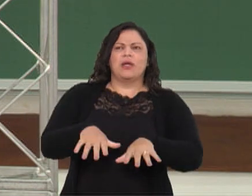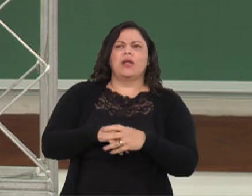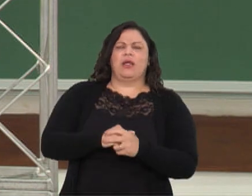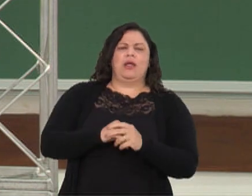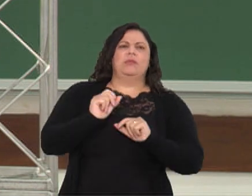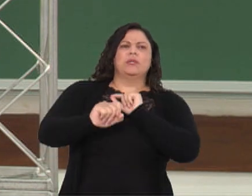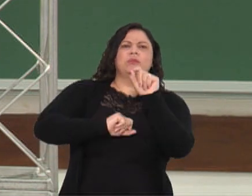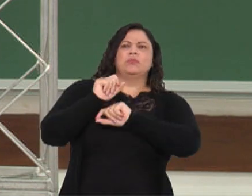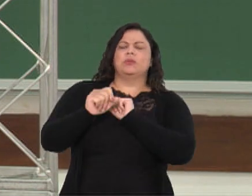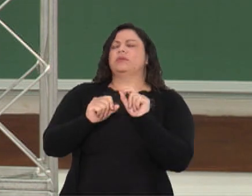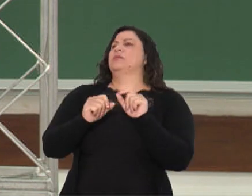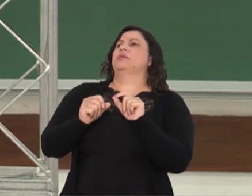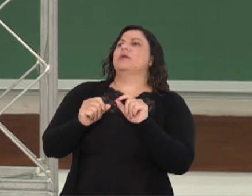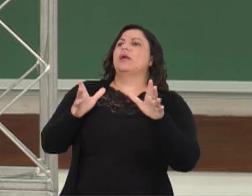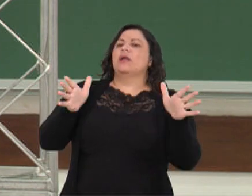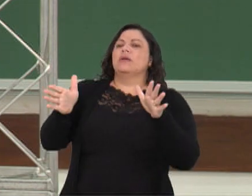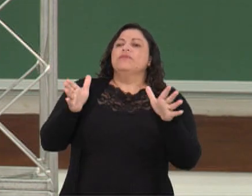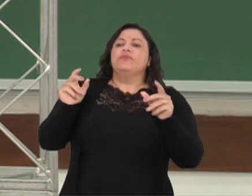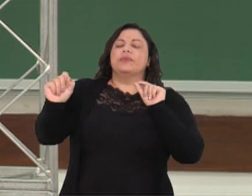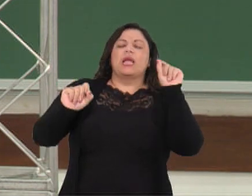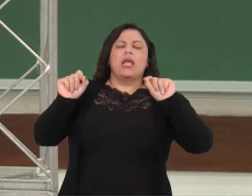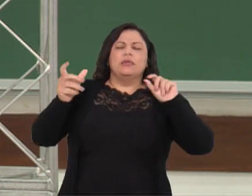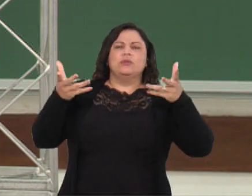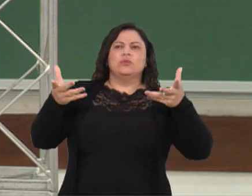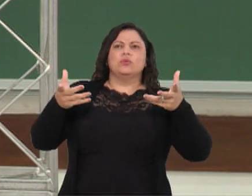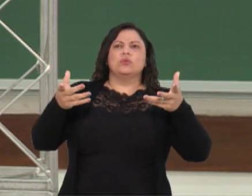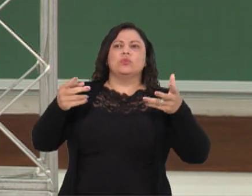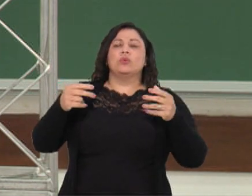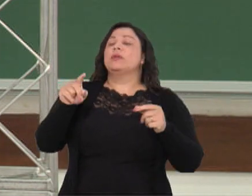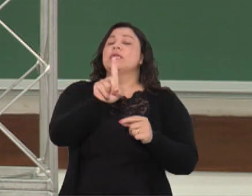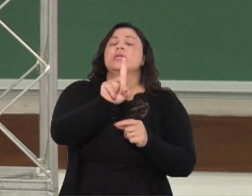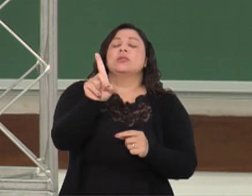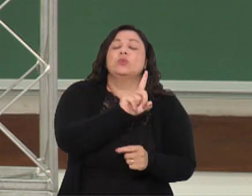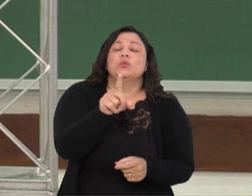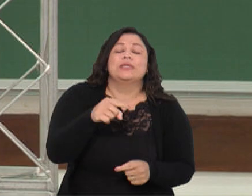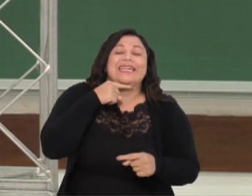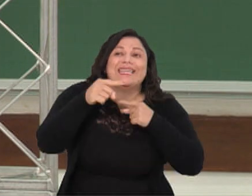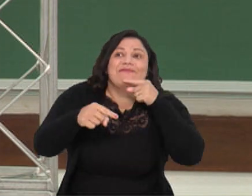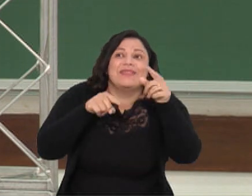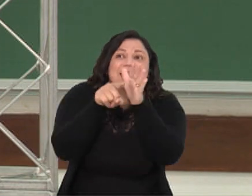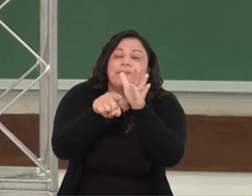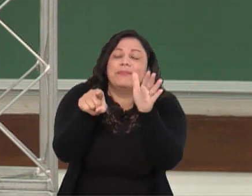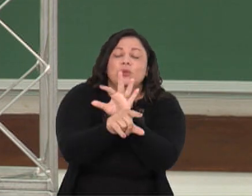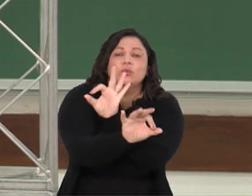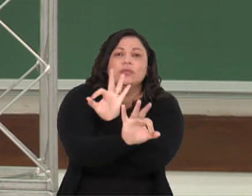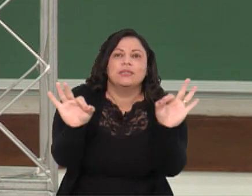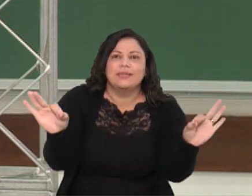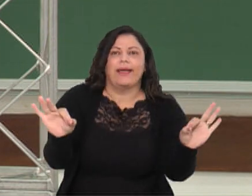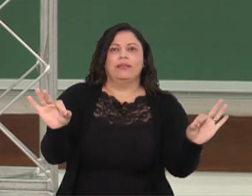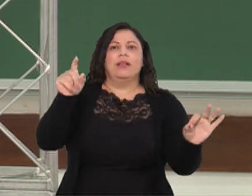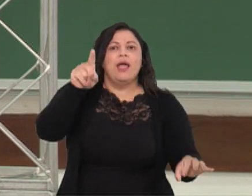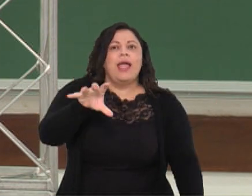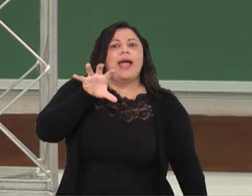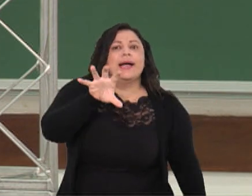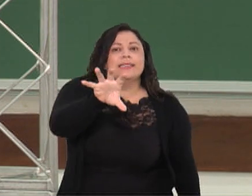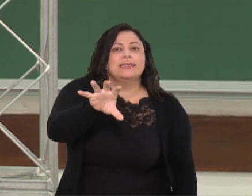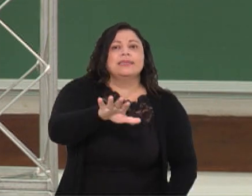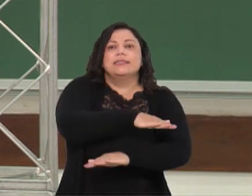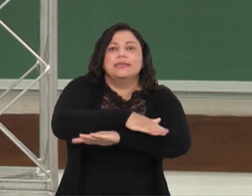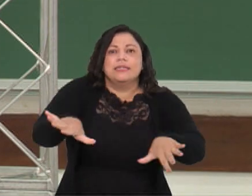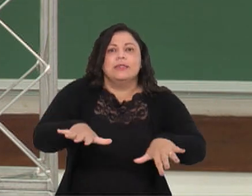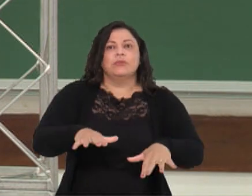a lacuna da ideologia é justamente isso. Não tem que ficar perguntando nada. É assim e